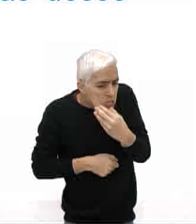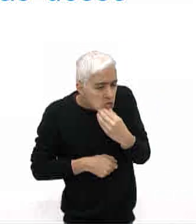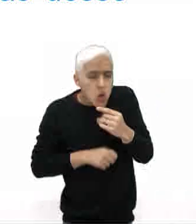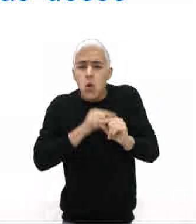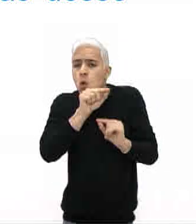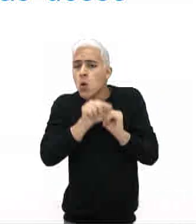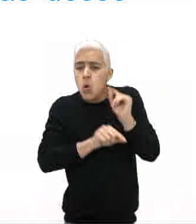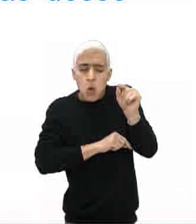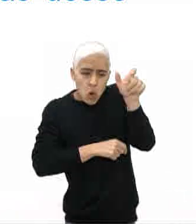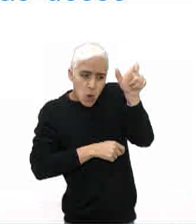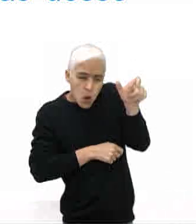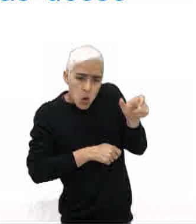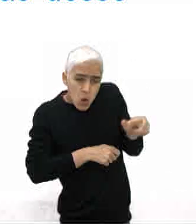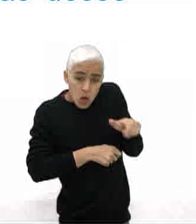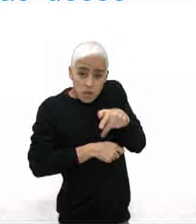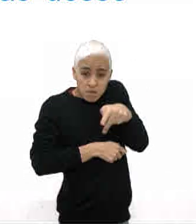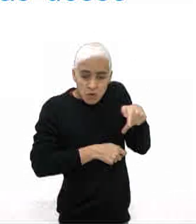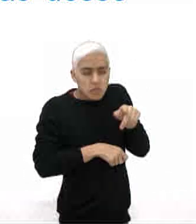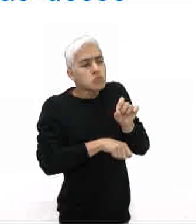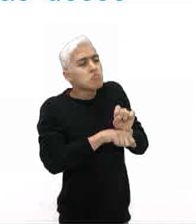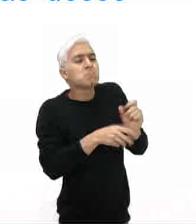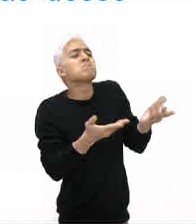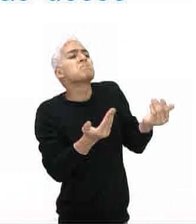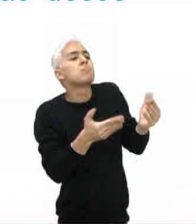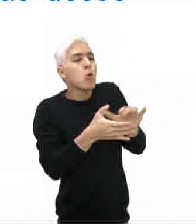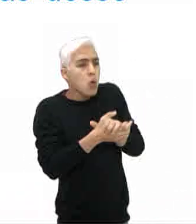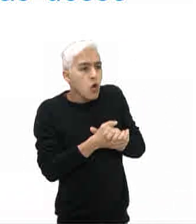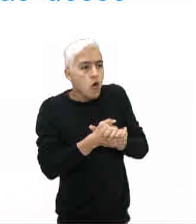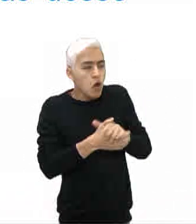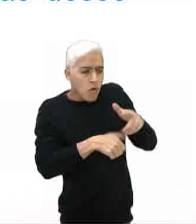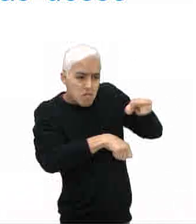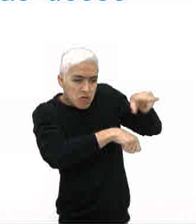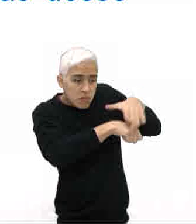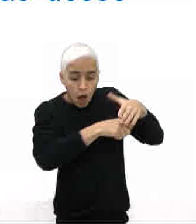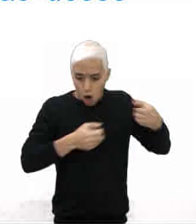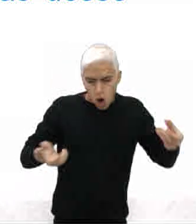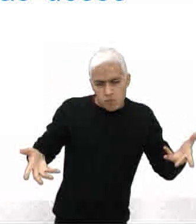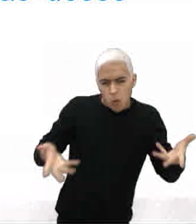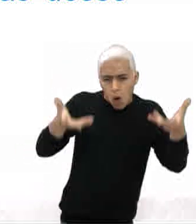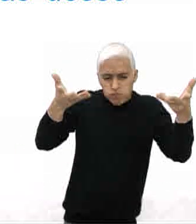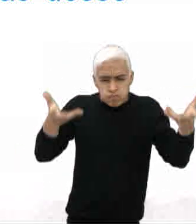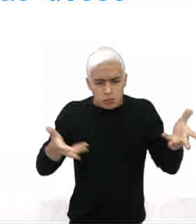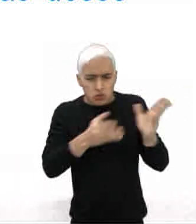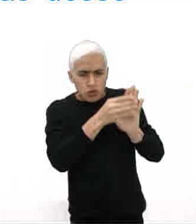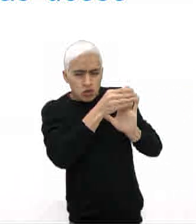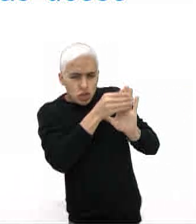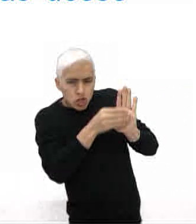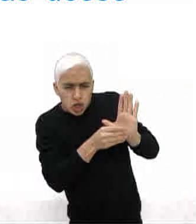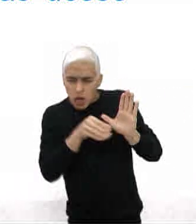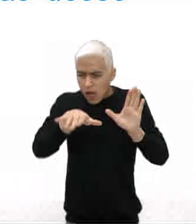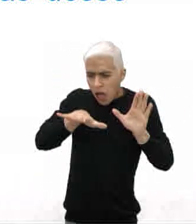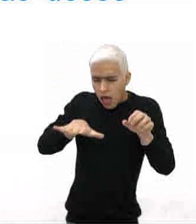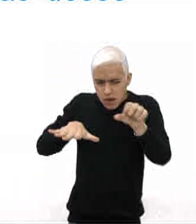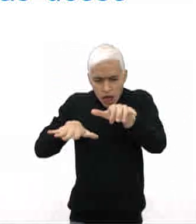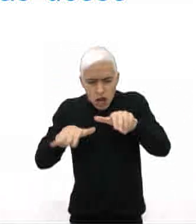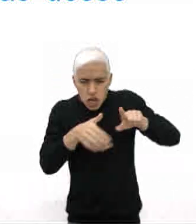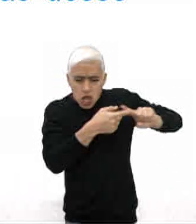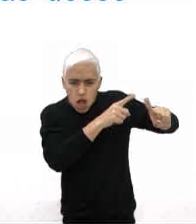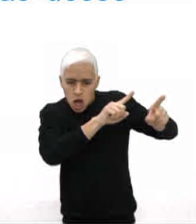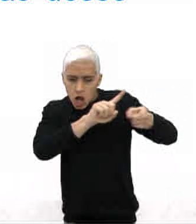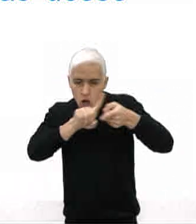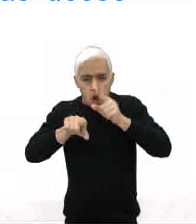do professor fomentar, a partir de enredamentos entre conteúdos, áreas e segmentos,